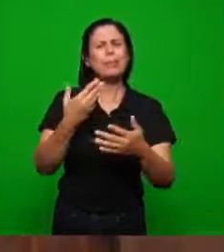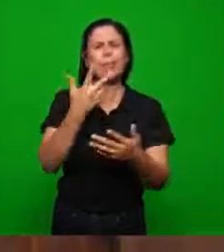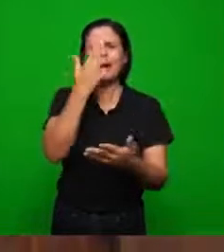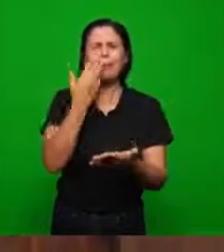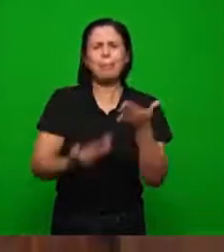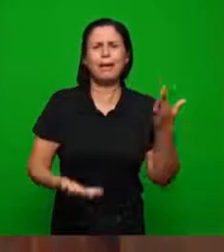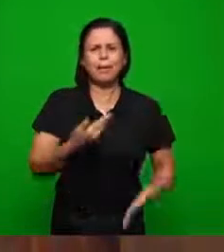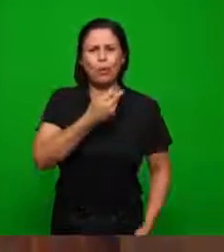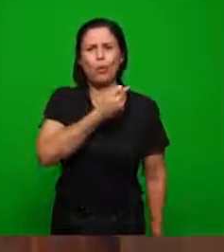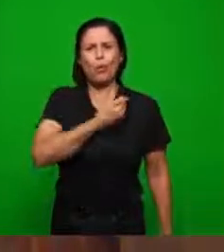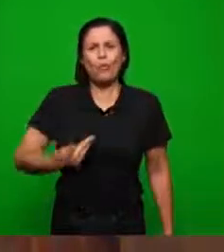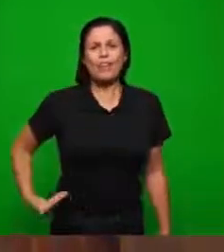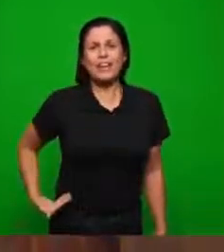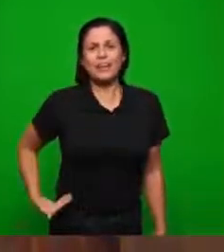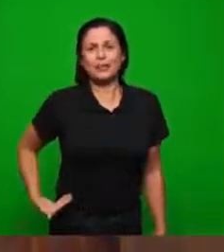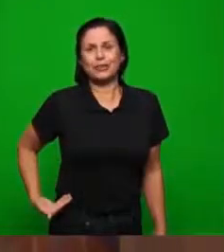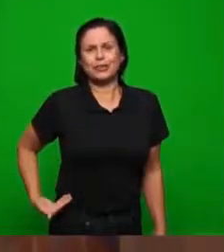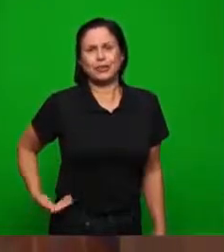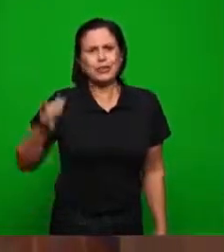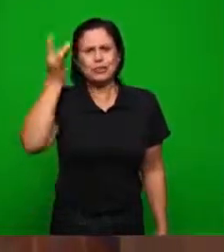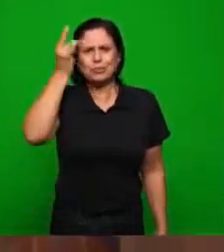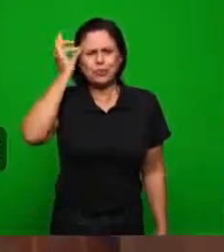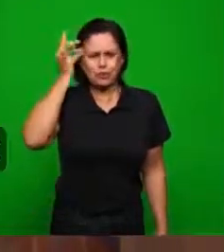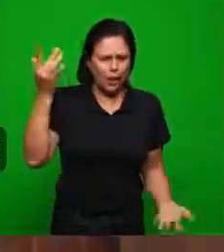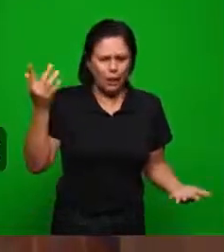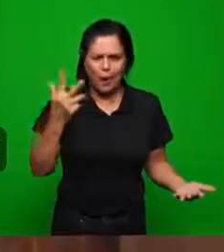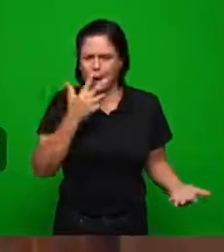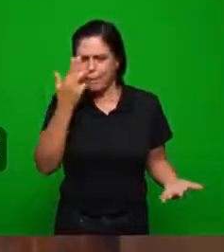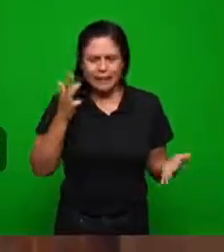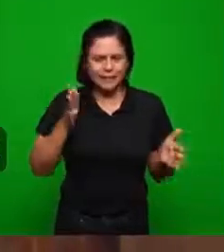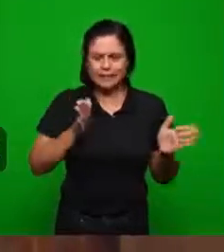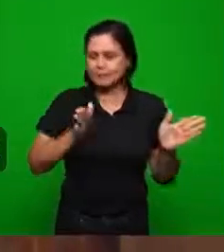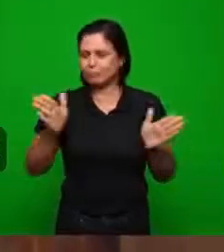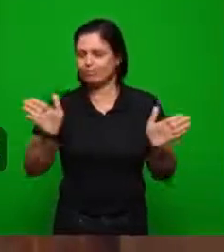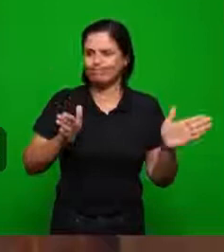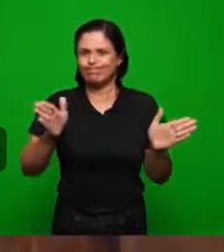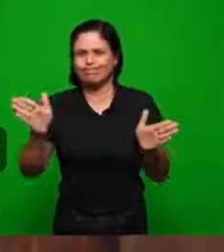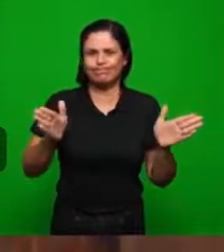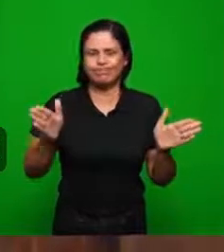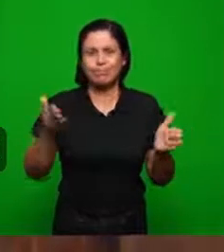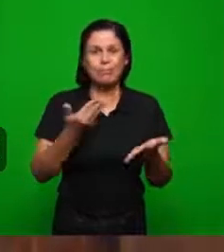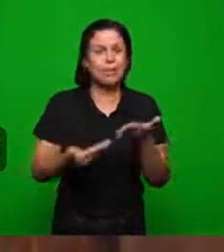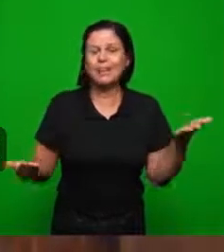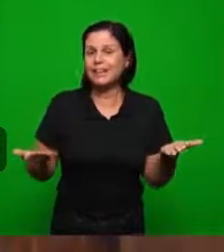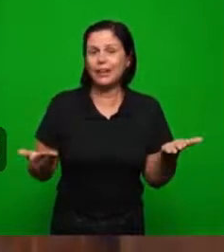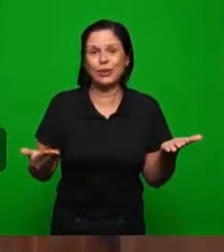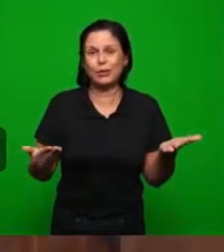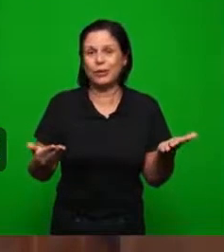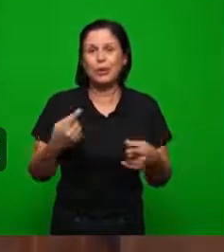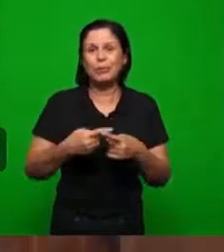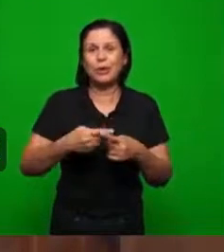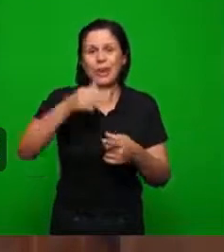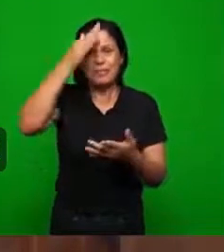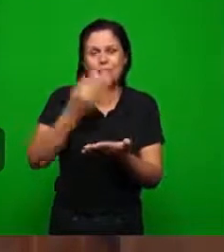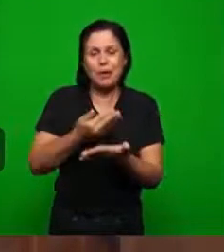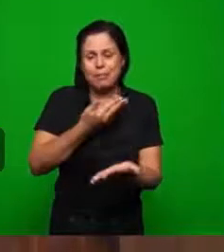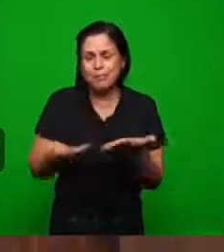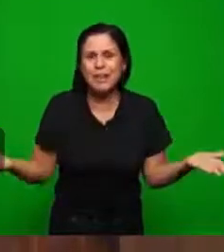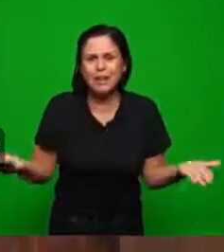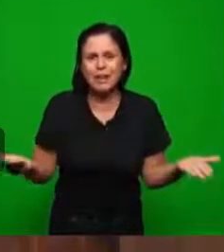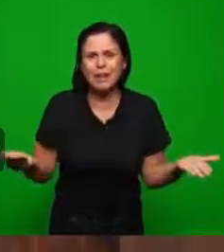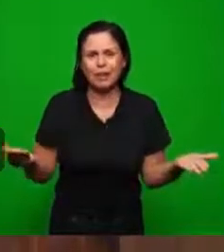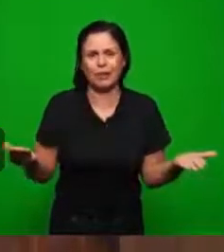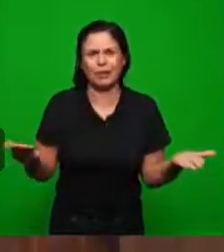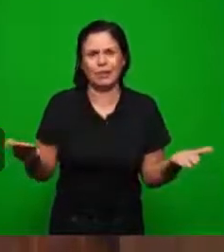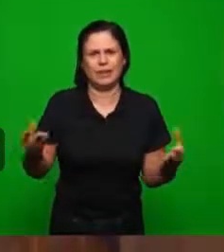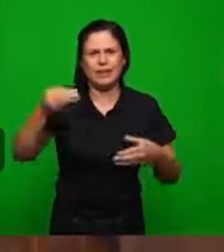sentido espiritual. Ela não estava definida ainda como instituição. Então, a sua organização perdeu o